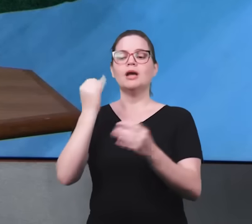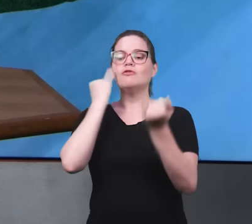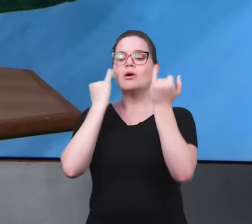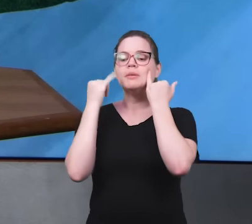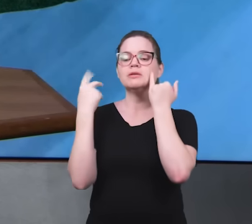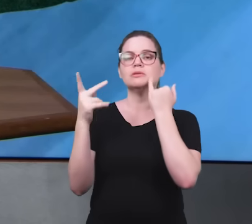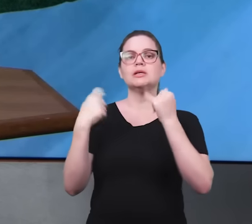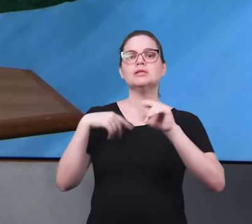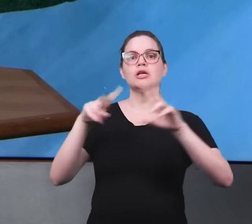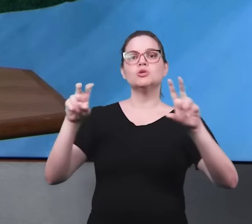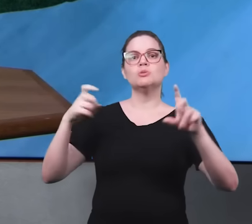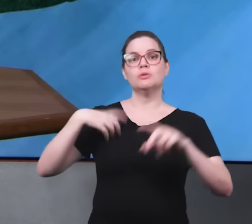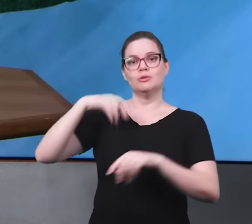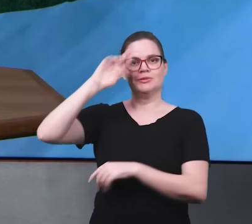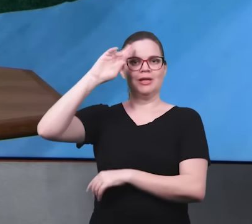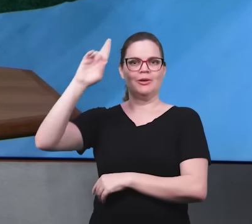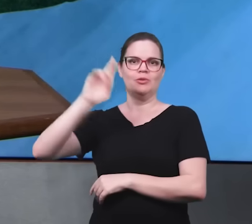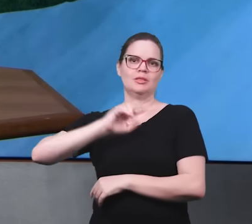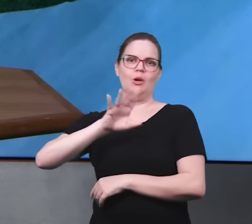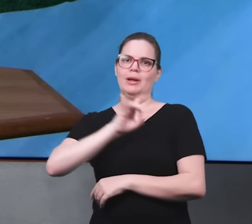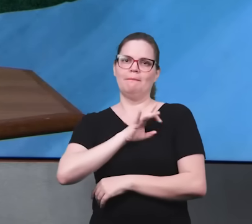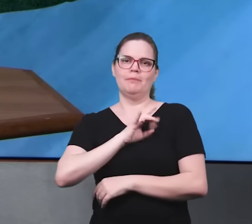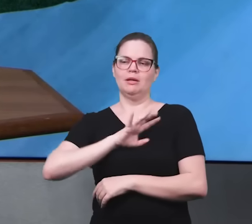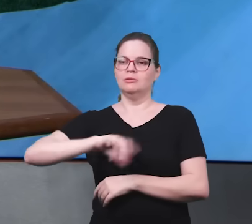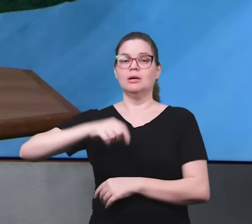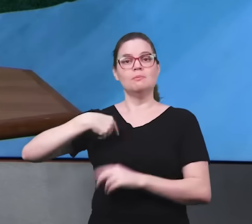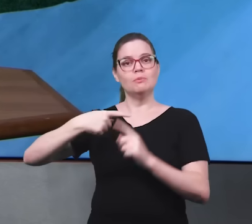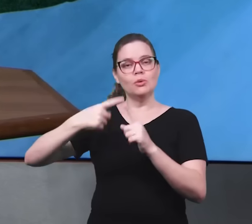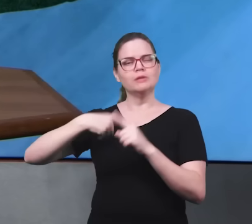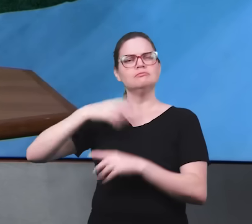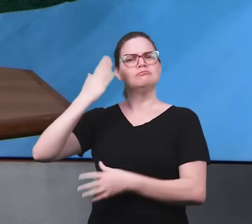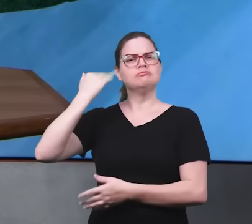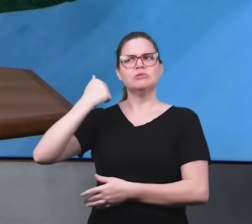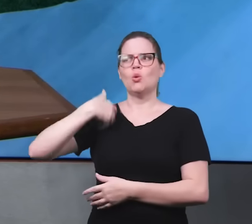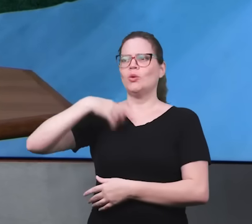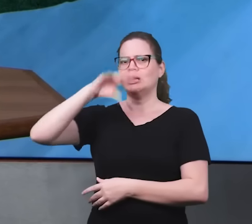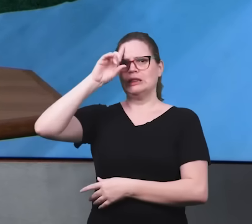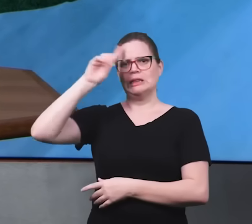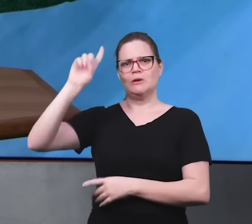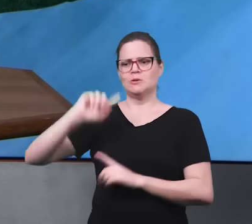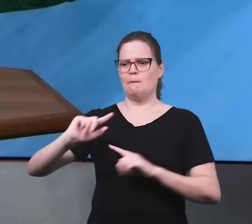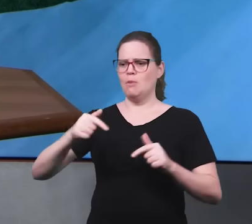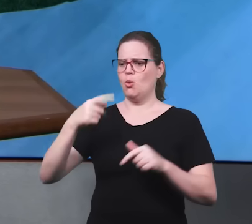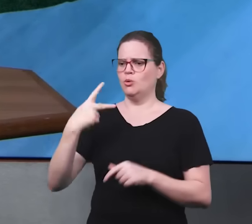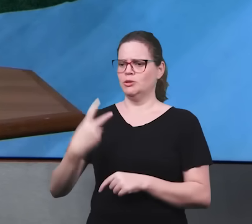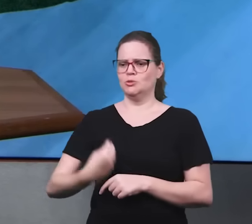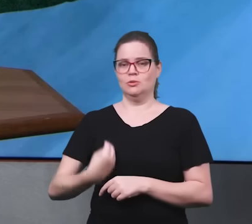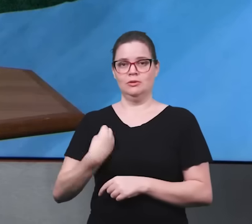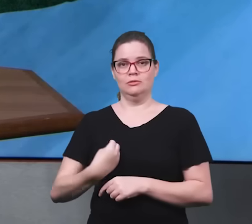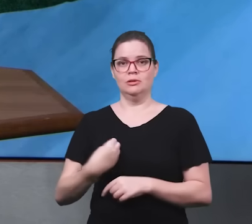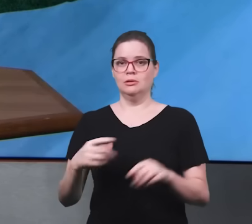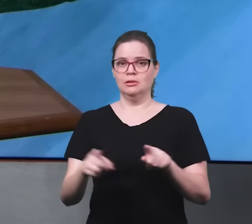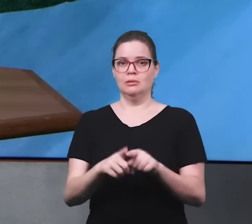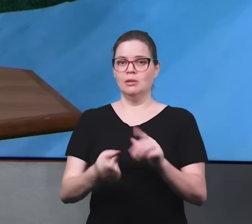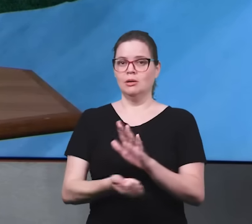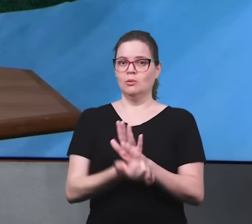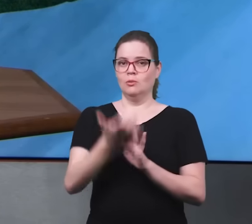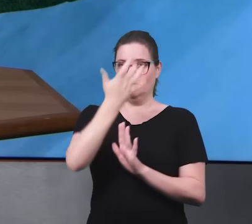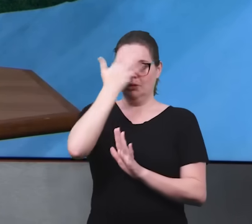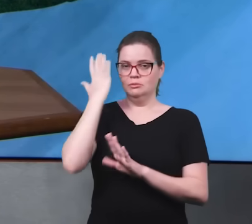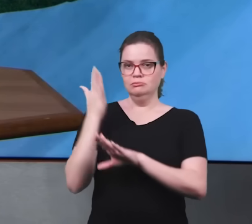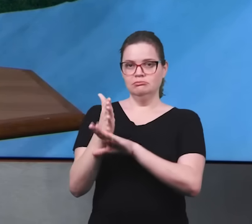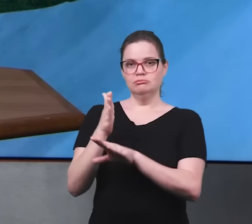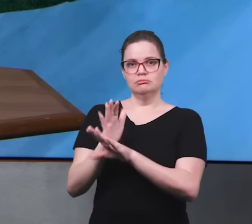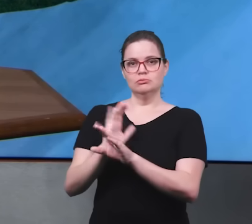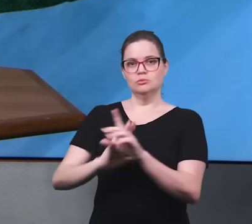do Senhor. Quantos têm se chegado a nós? Quantos têm vindo, batido as portas da nossa igreja,